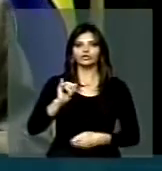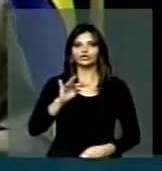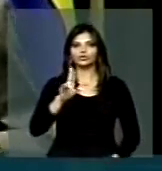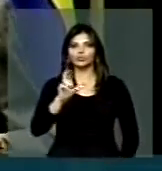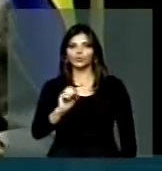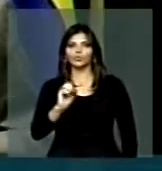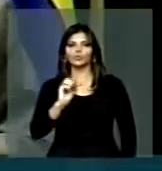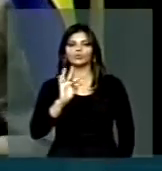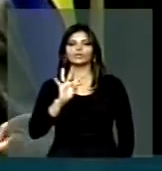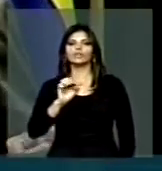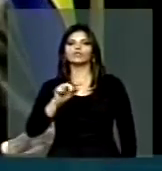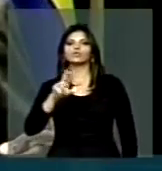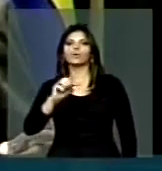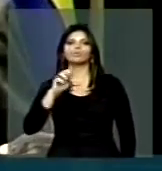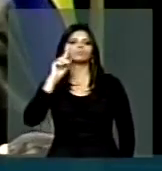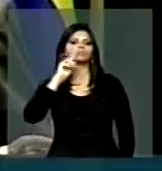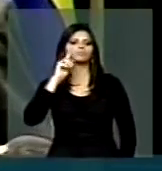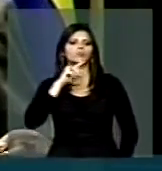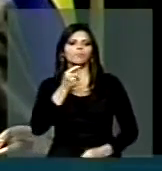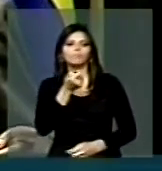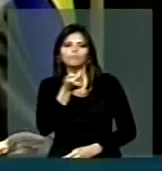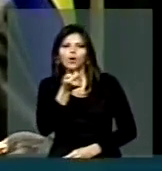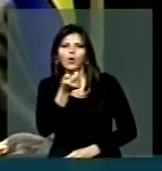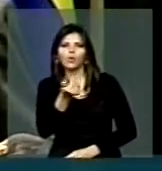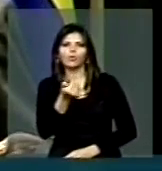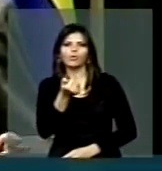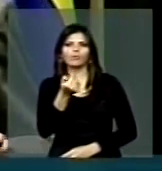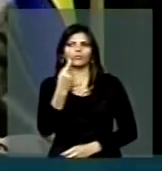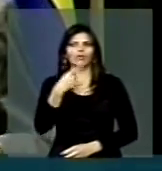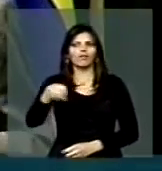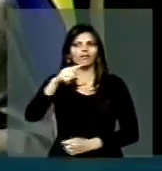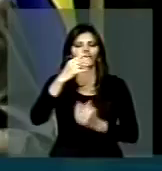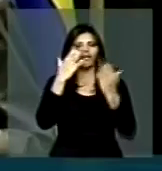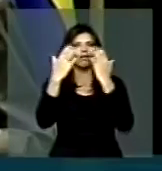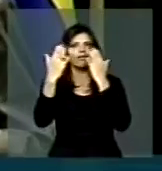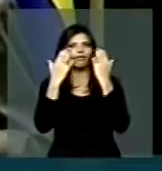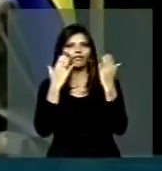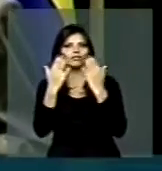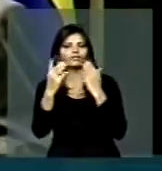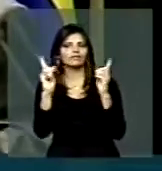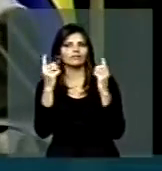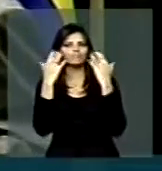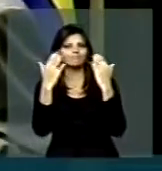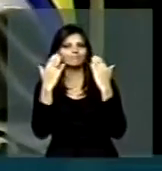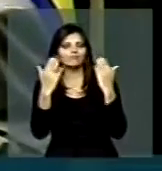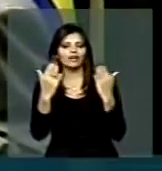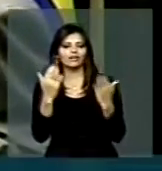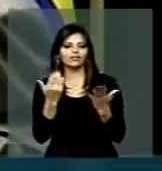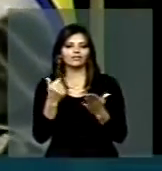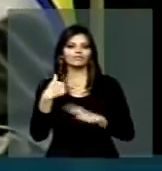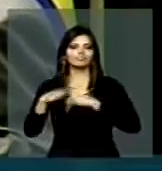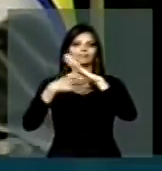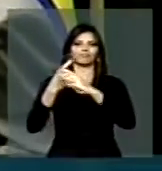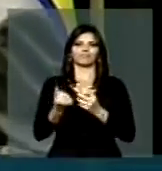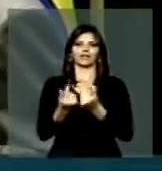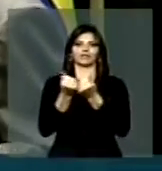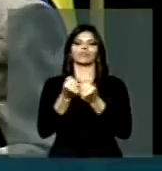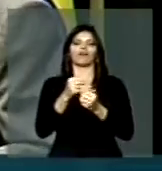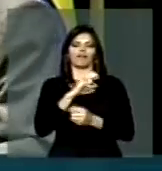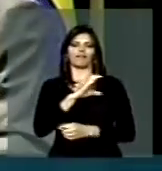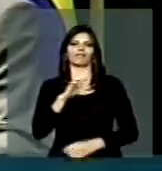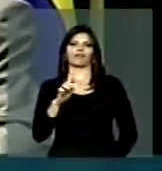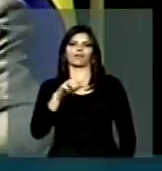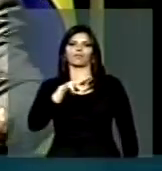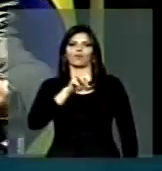Americano, pouco a pouco, para que ninguém desconfiasse, porque senão subiria o preço, mas é claro que o Fundo Monetário descobriu que nós estávamos operando